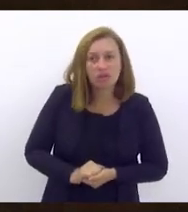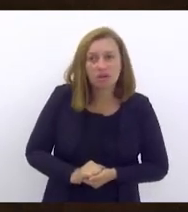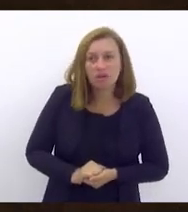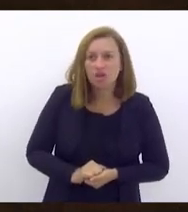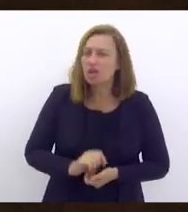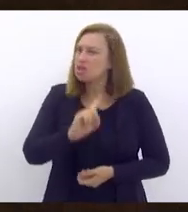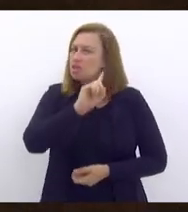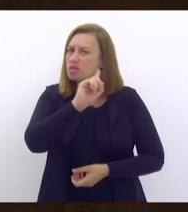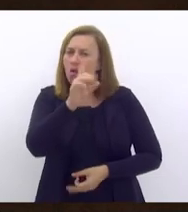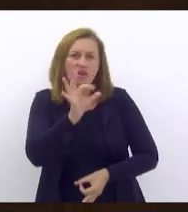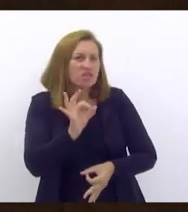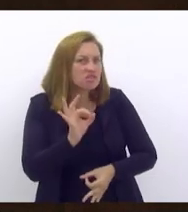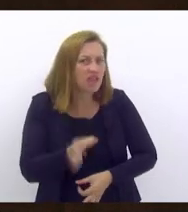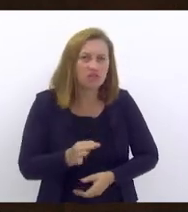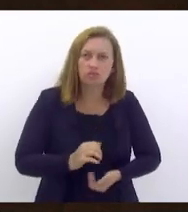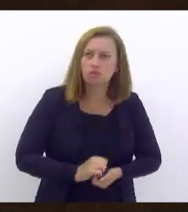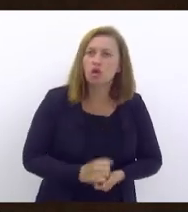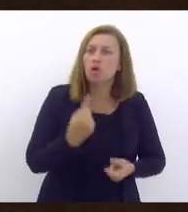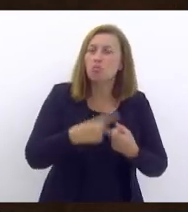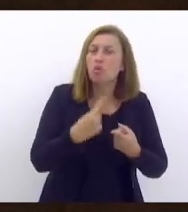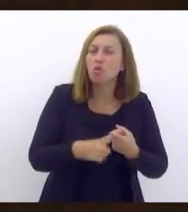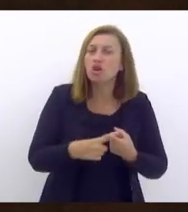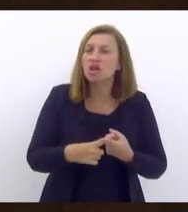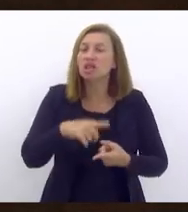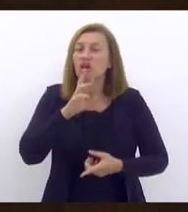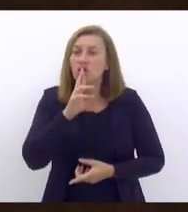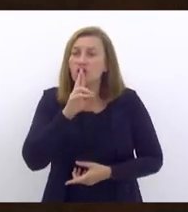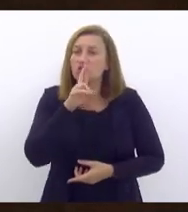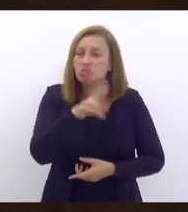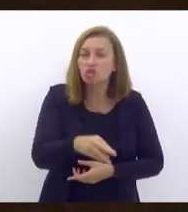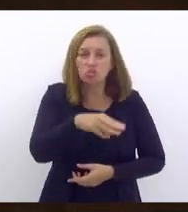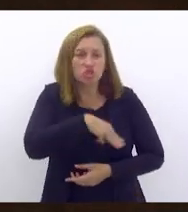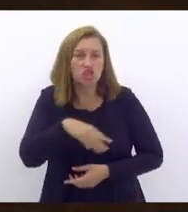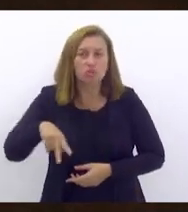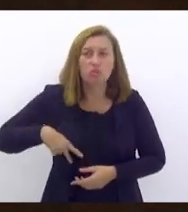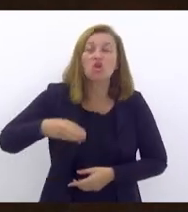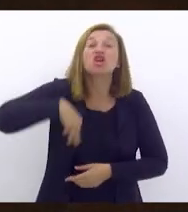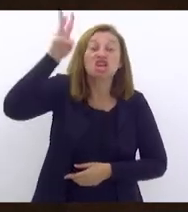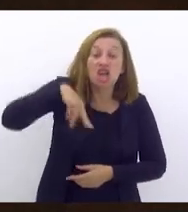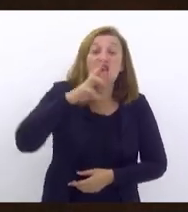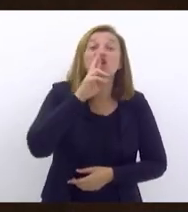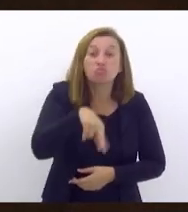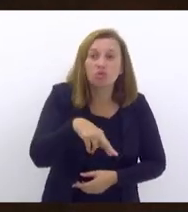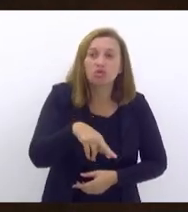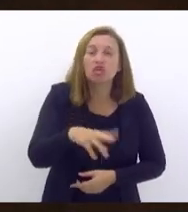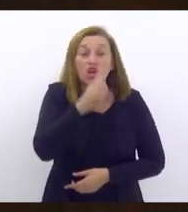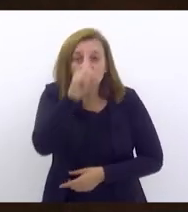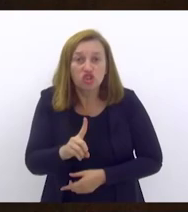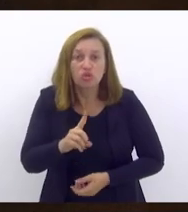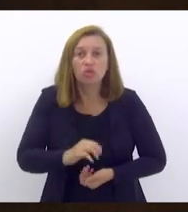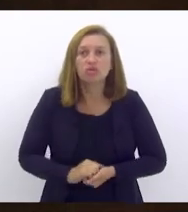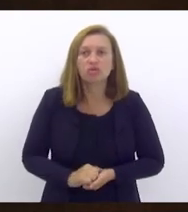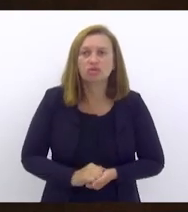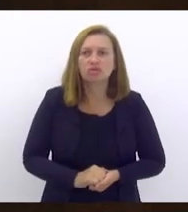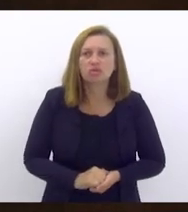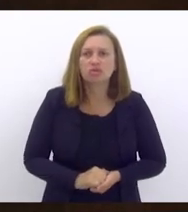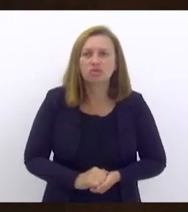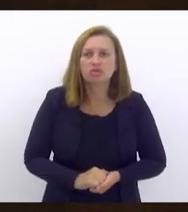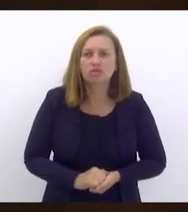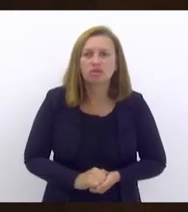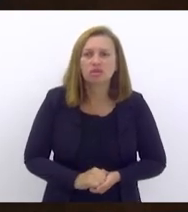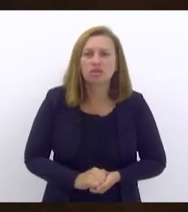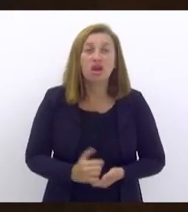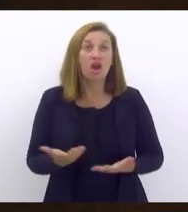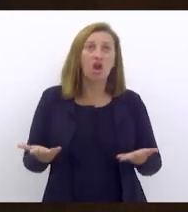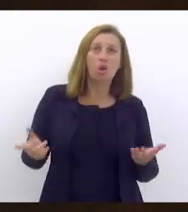Isso não é justo, porque na hora de responder ao Ministério Público, quem responde é o diretor. Por